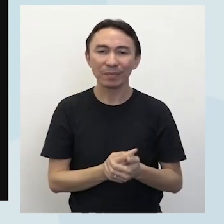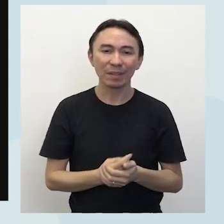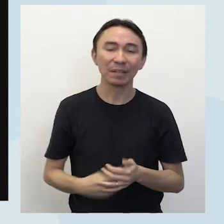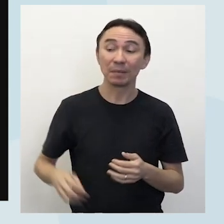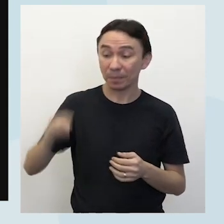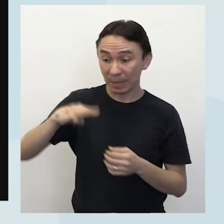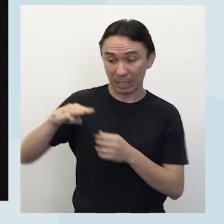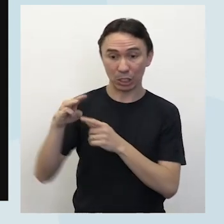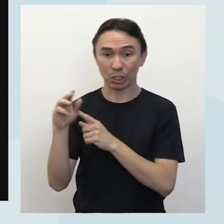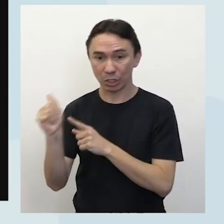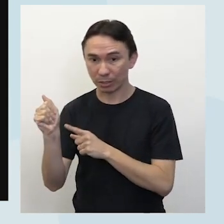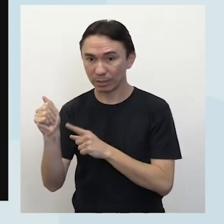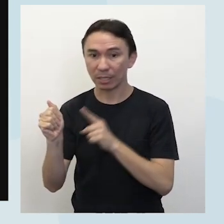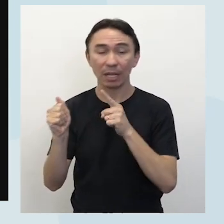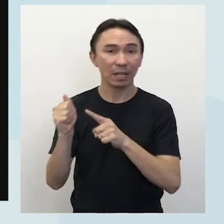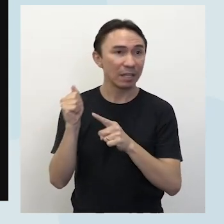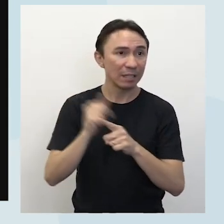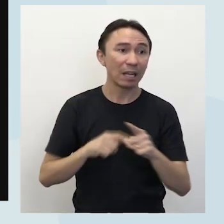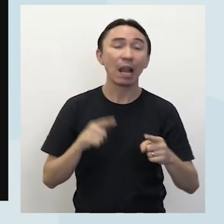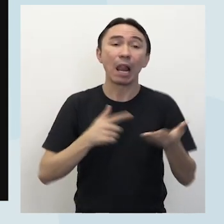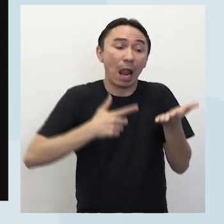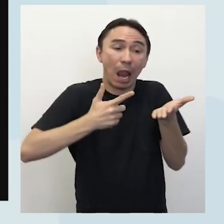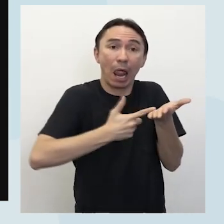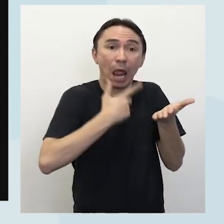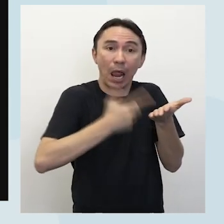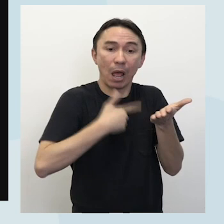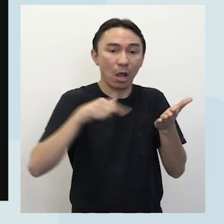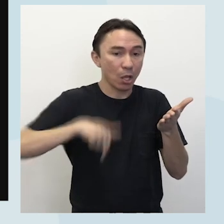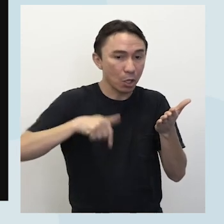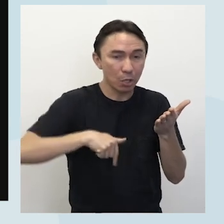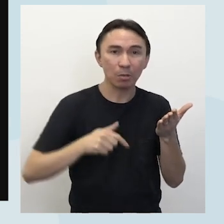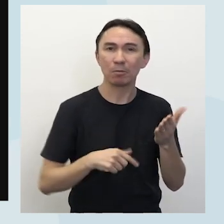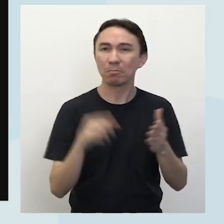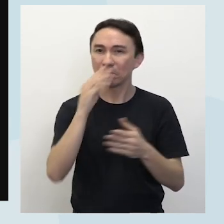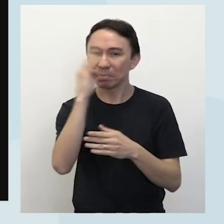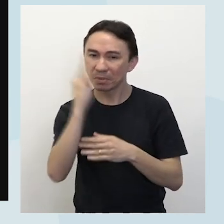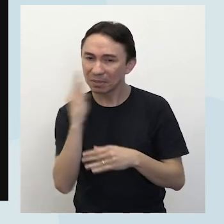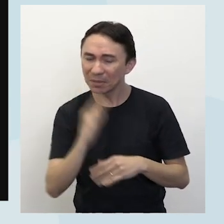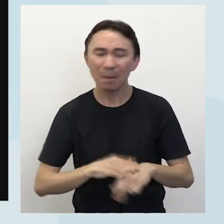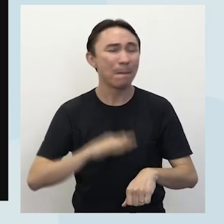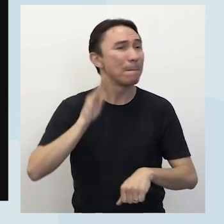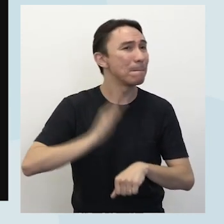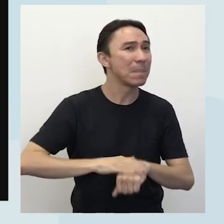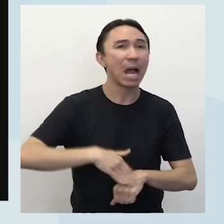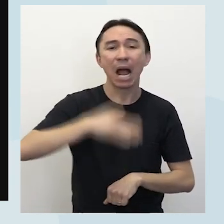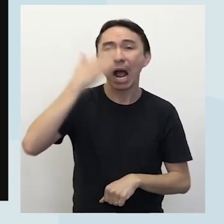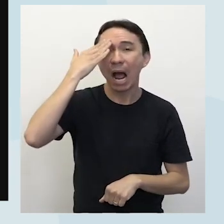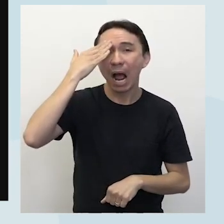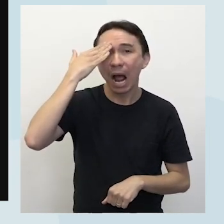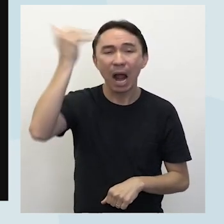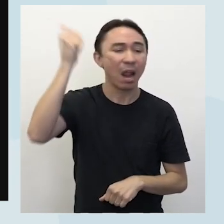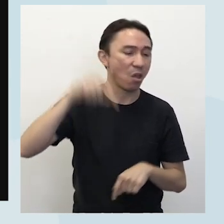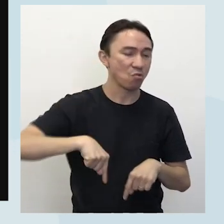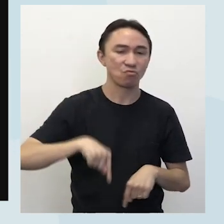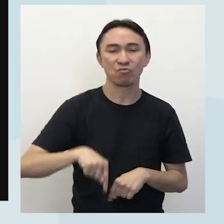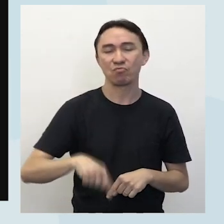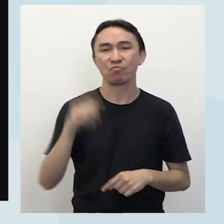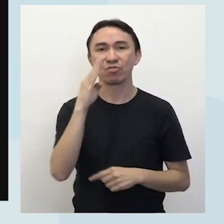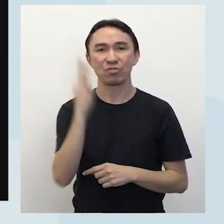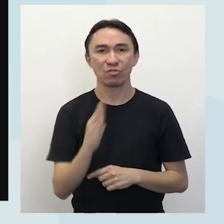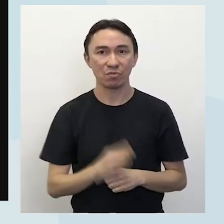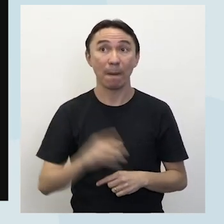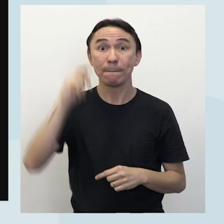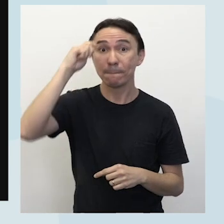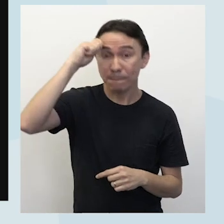de Assis. Maior nome da literatura do Brasil, Machado é considerado o maior escritor negro da história. Uau! E aí ela